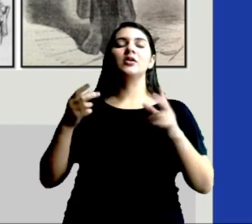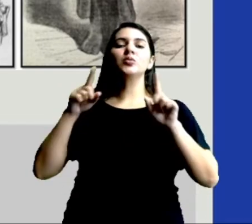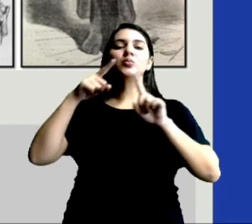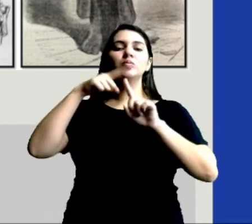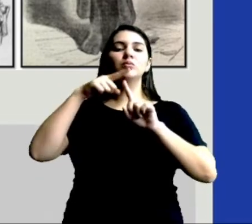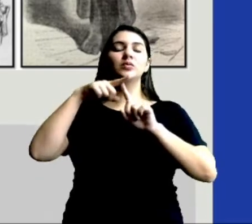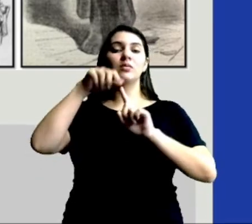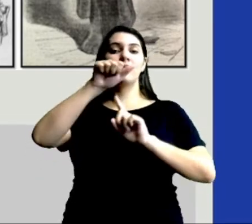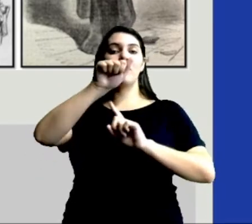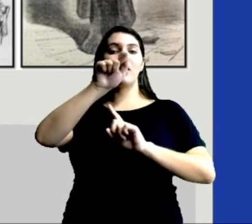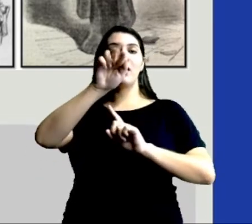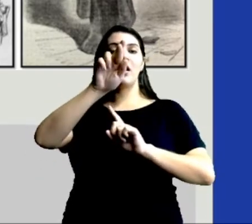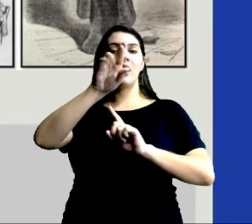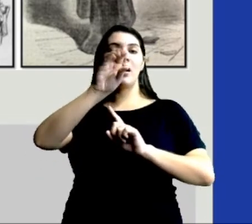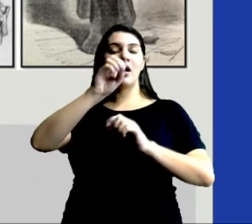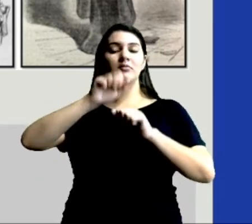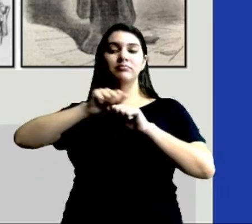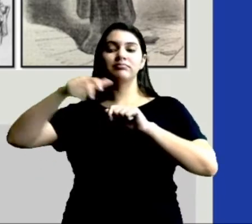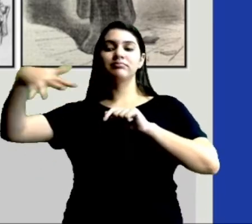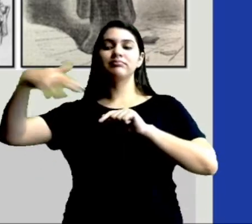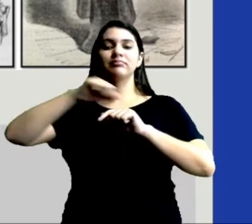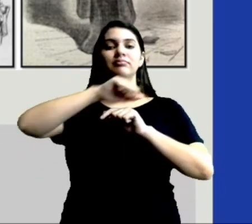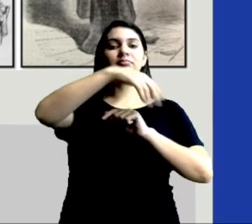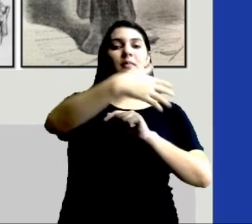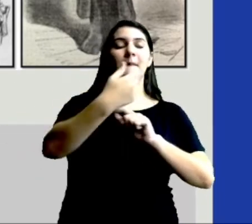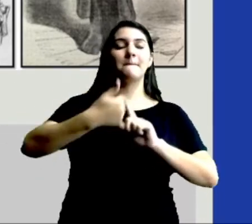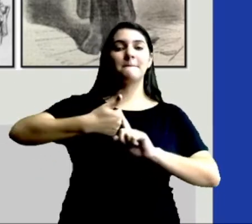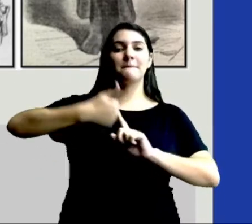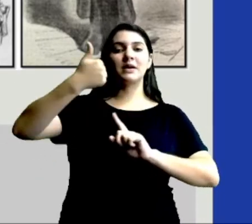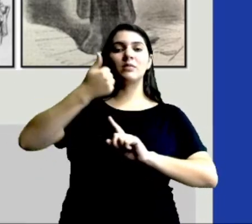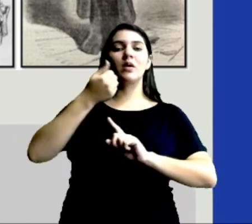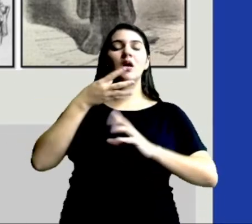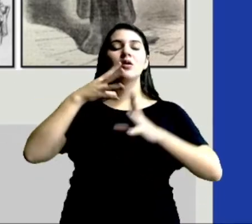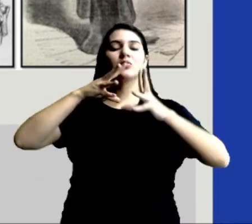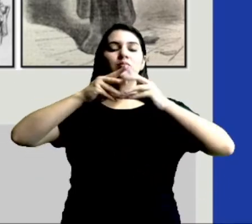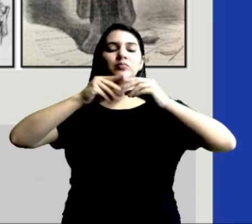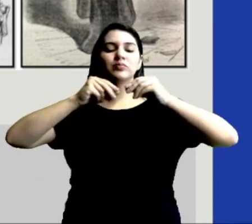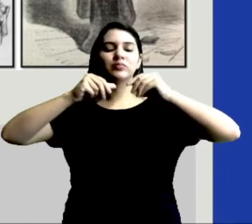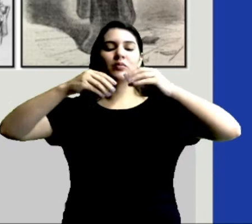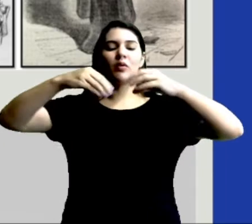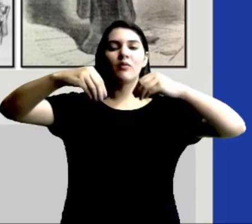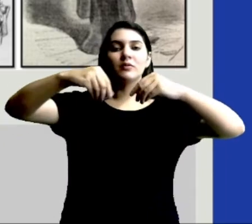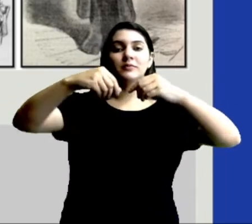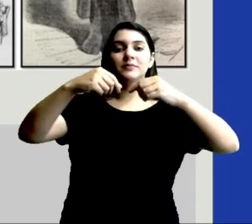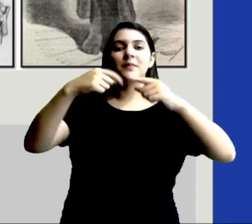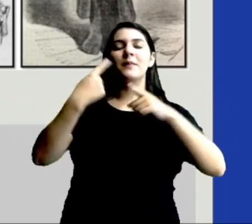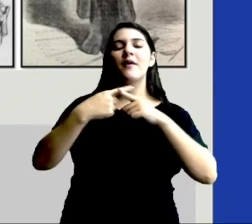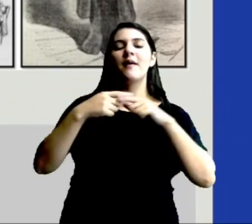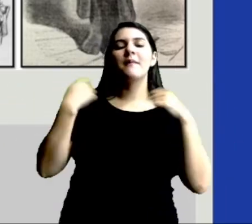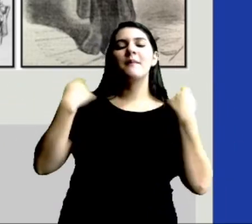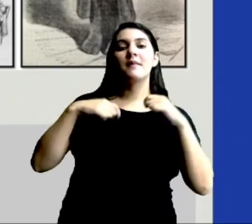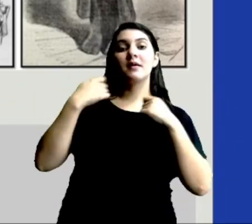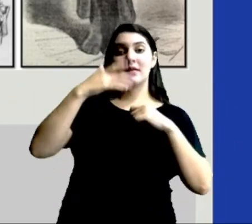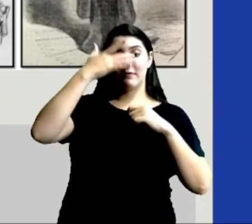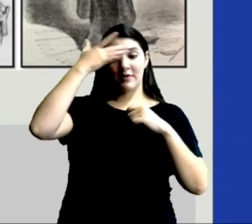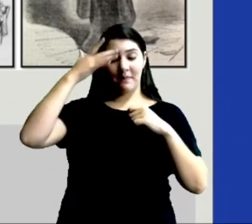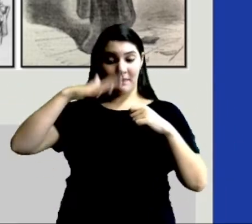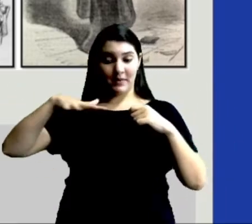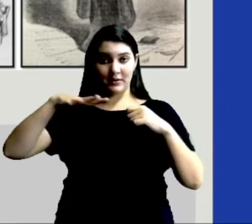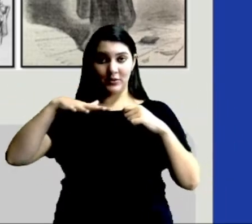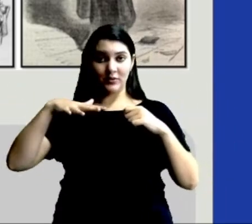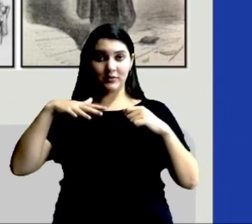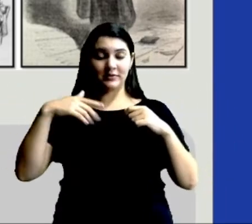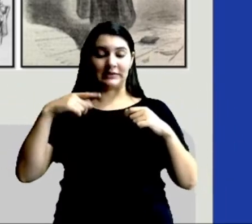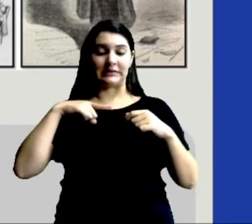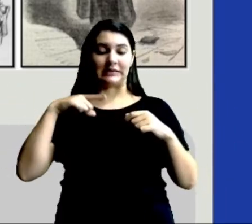agroexportador, principalmente do algodão. Consequentemente, eles precisavam de pessoas para que tivessem